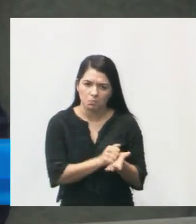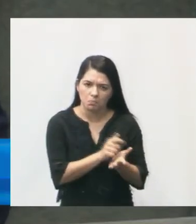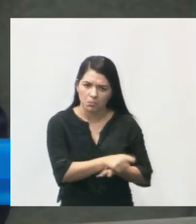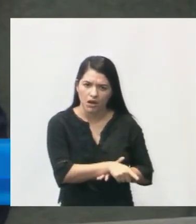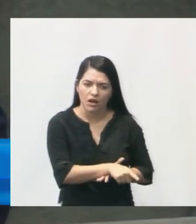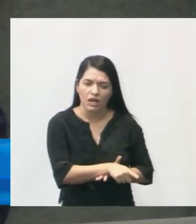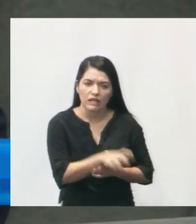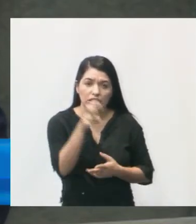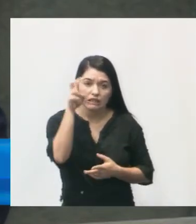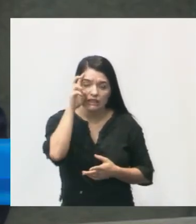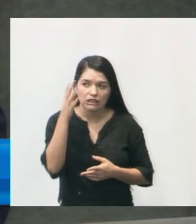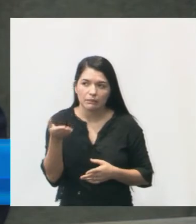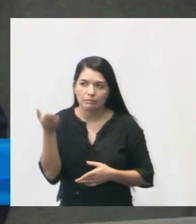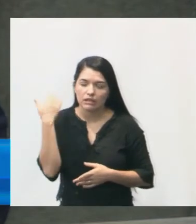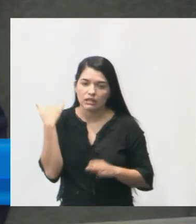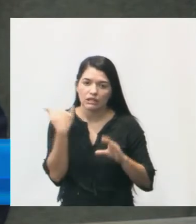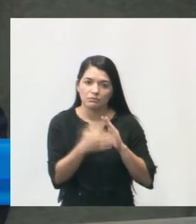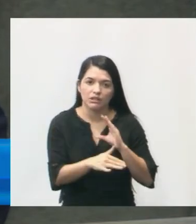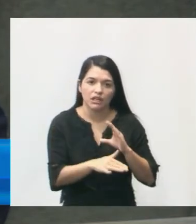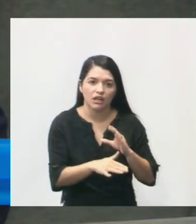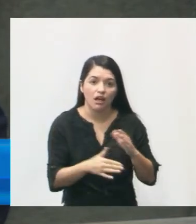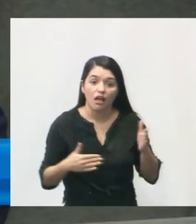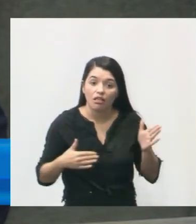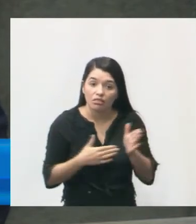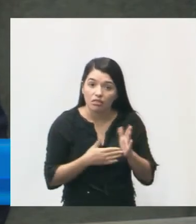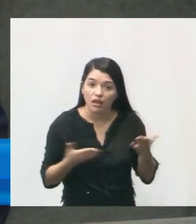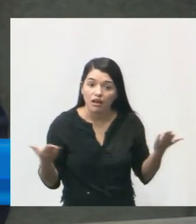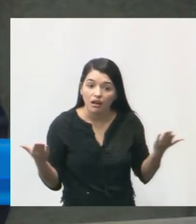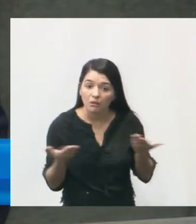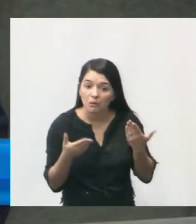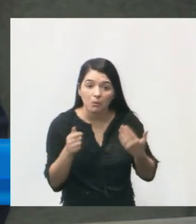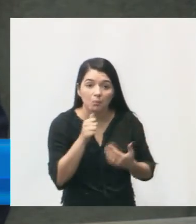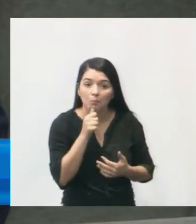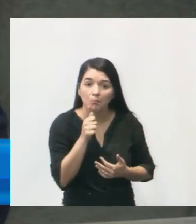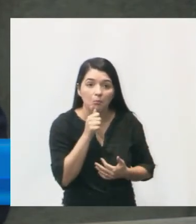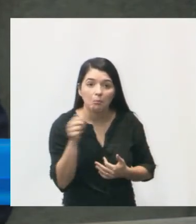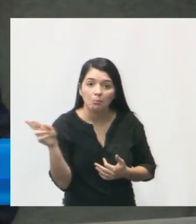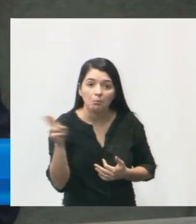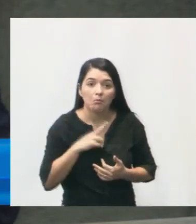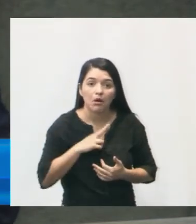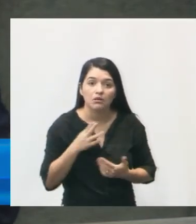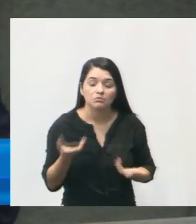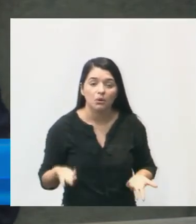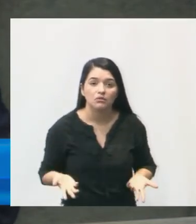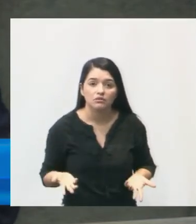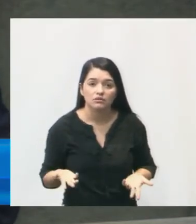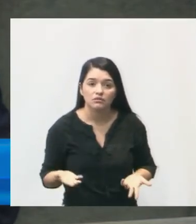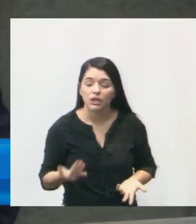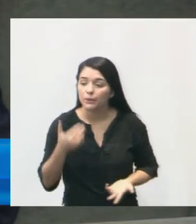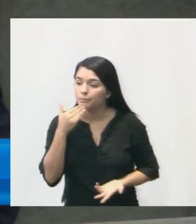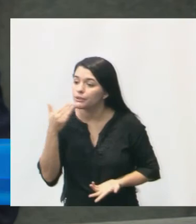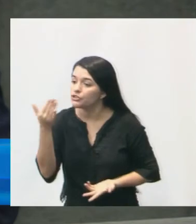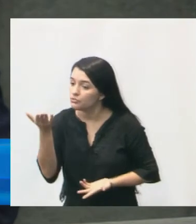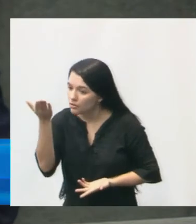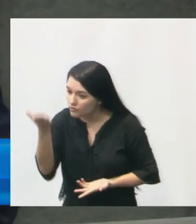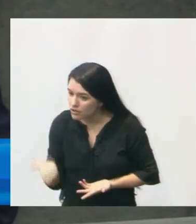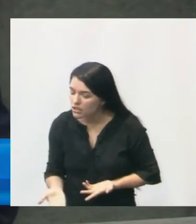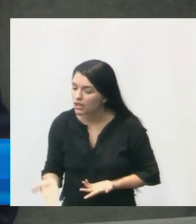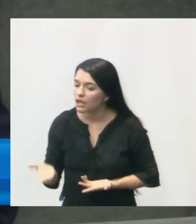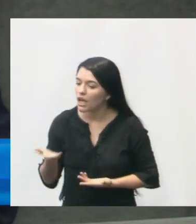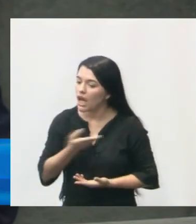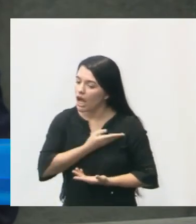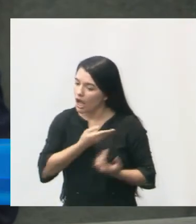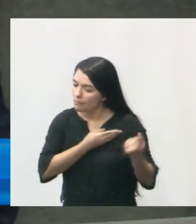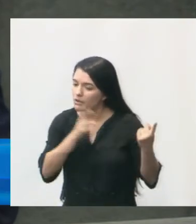quinta-feira, e até agora eu não recebi resposta. Então eu peço a Vossa Excelência, que é líder do prefeito, que